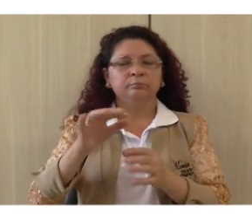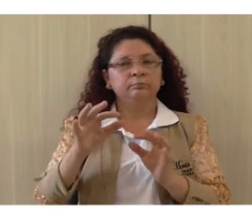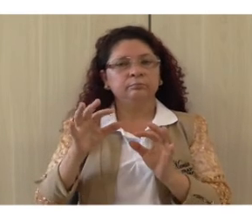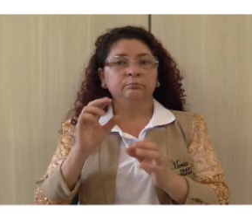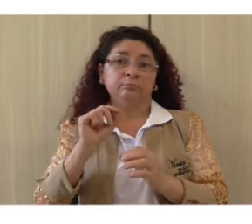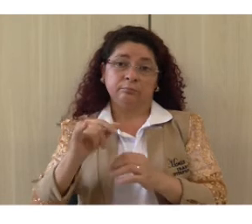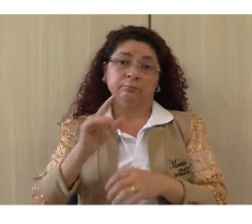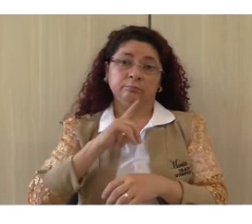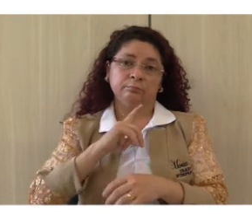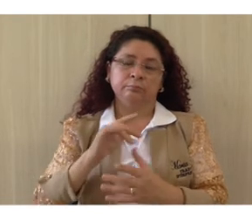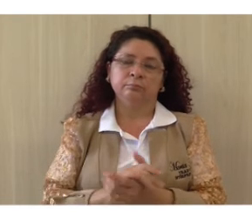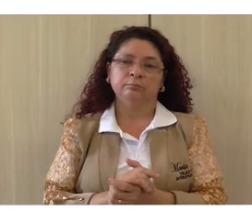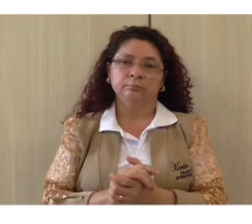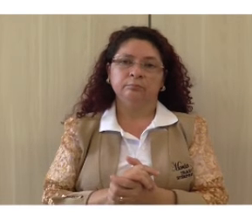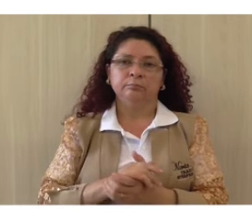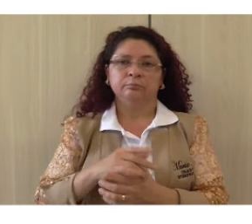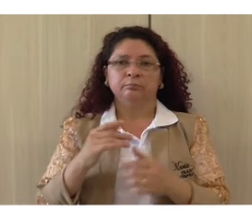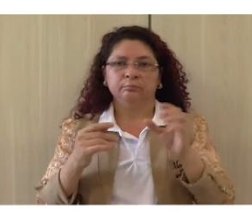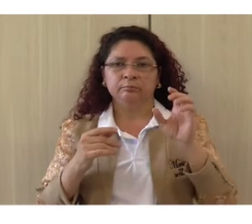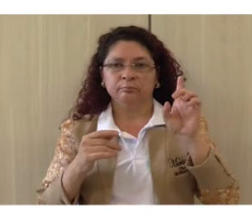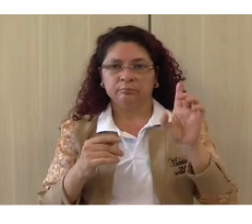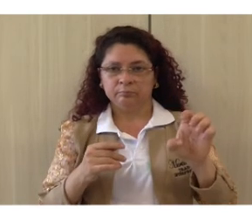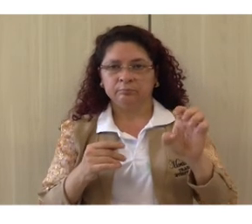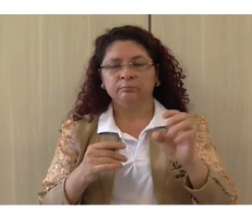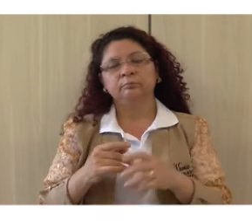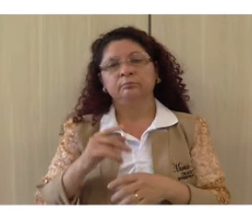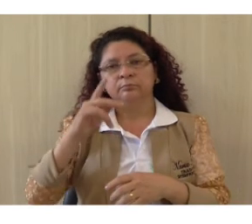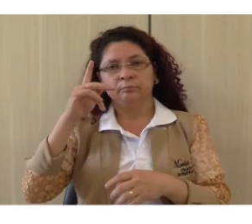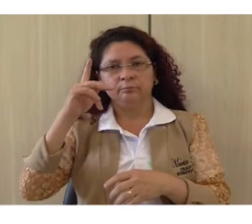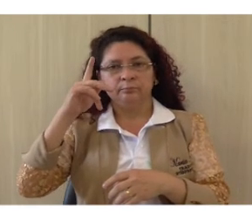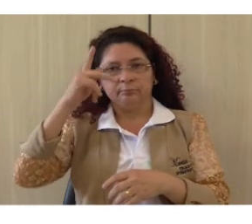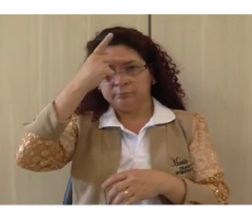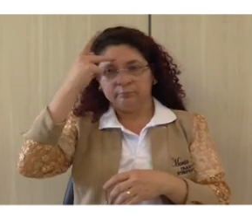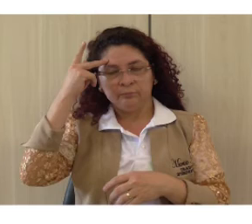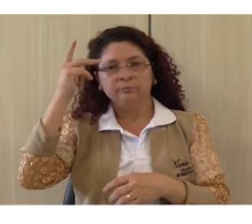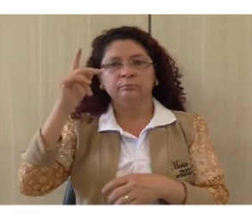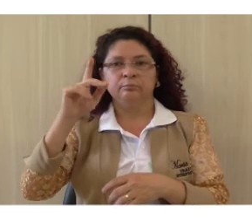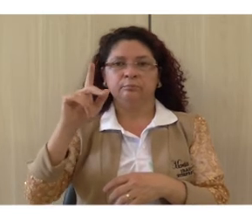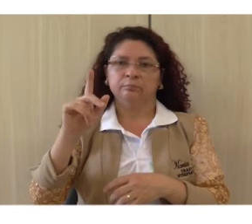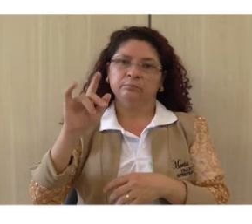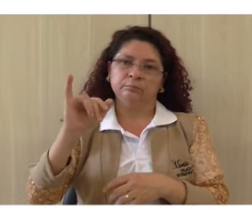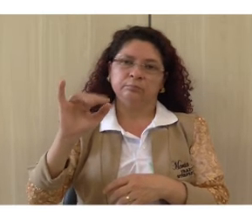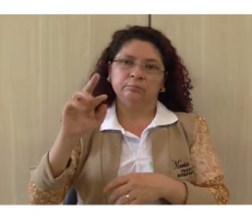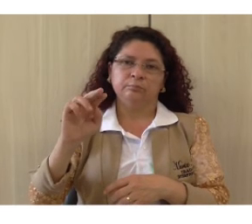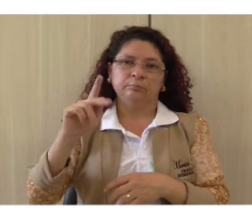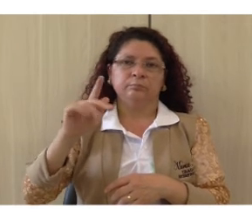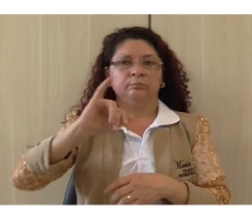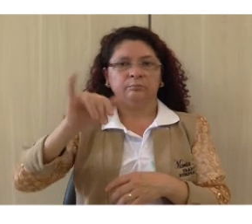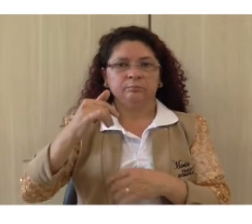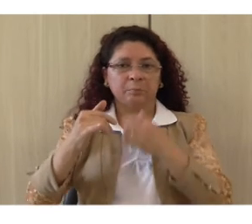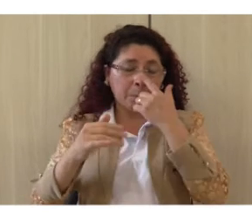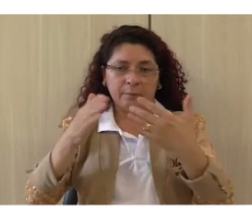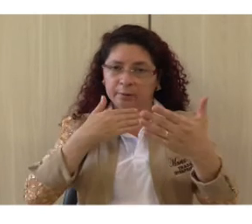quando houver. B. Declaração de Imposto de Renda Pessoa Jurídica, IRPJ. C.